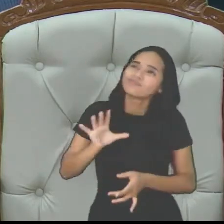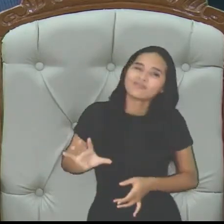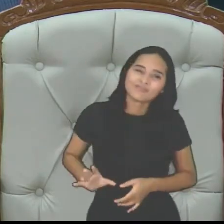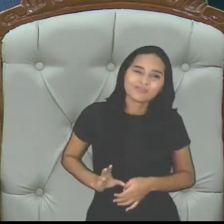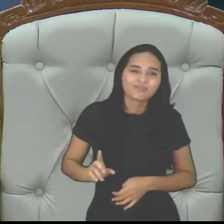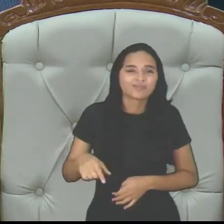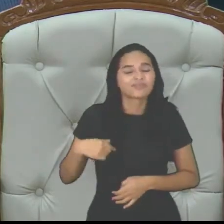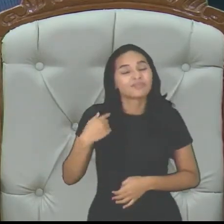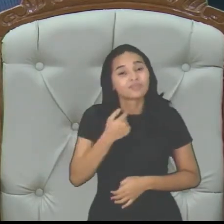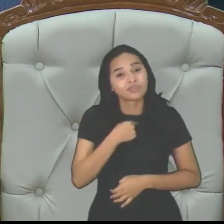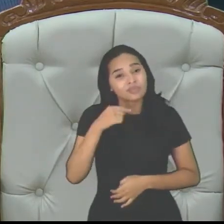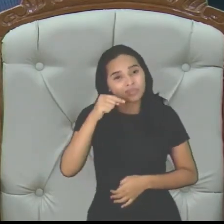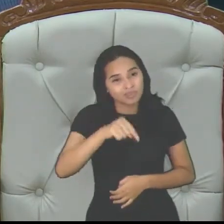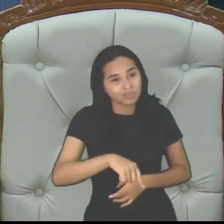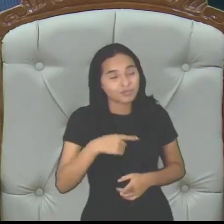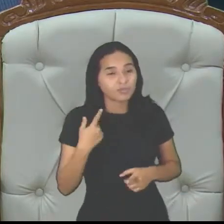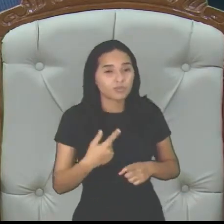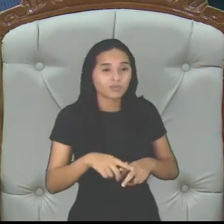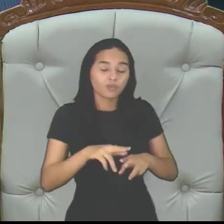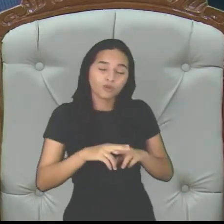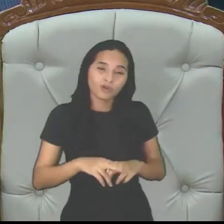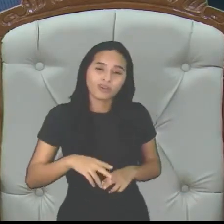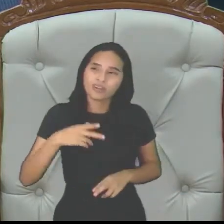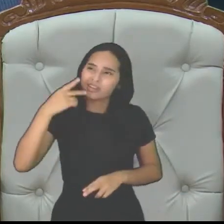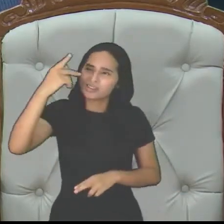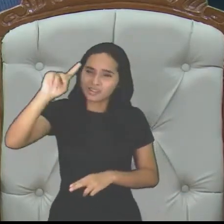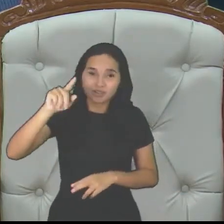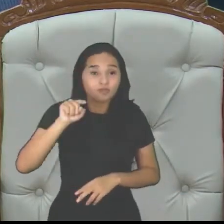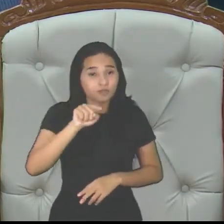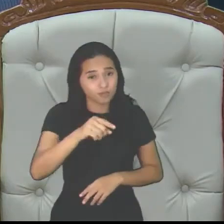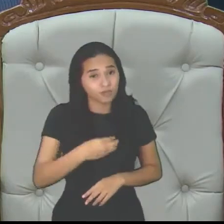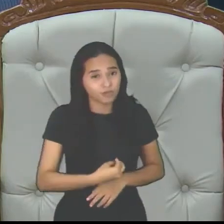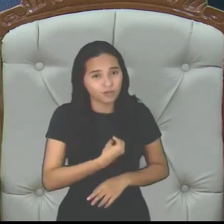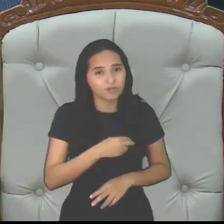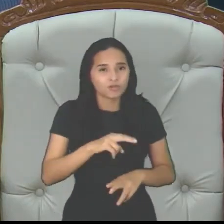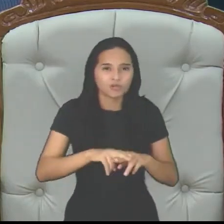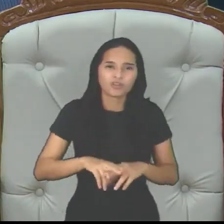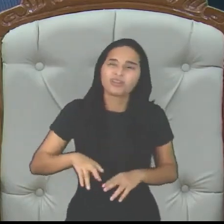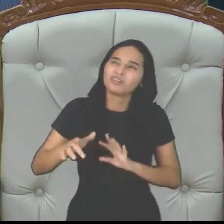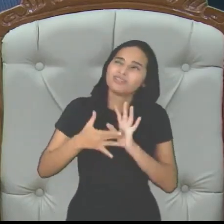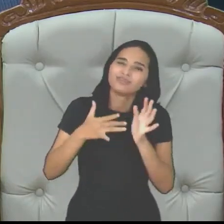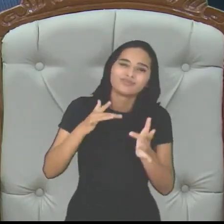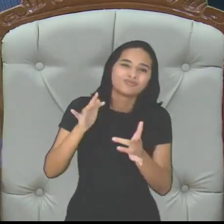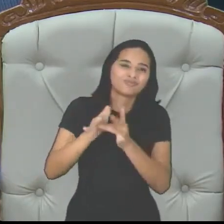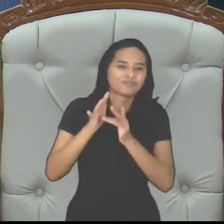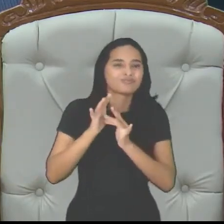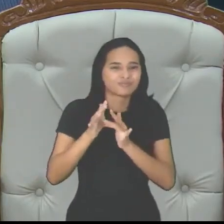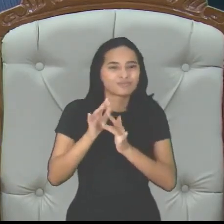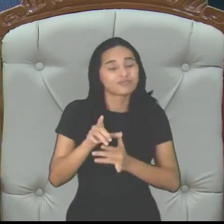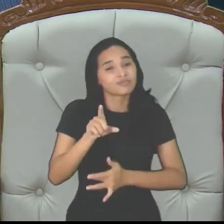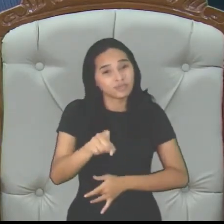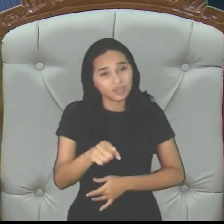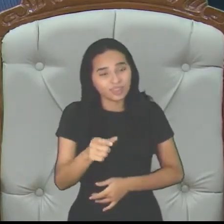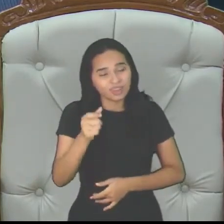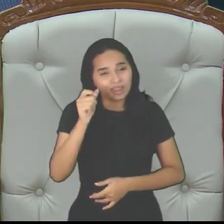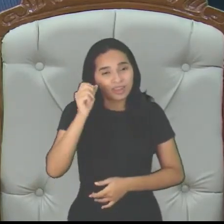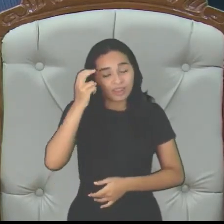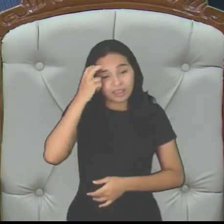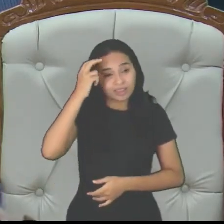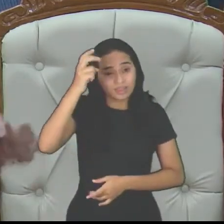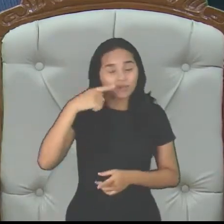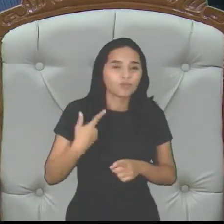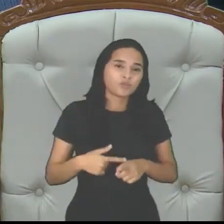só estamos aqui por causa dele. Você só está vivo por causa de Jesus. Você só tem inteligência por